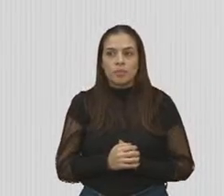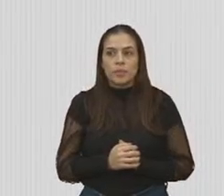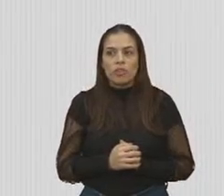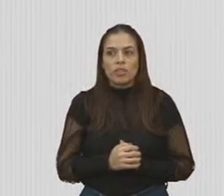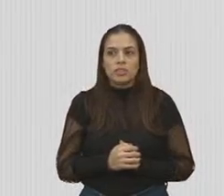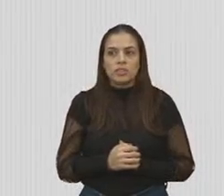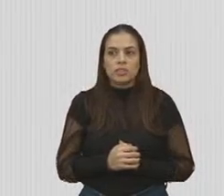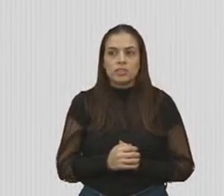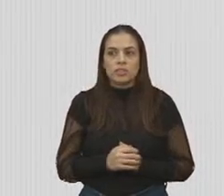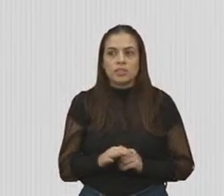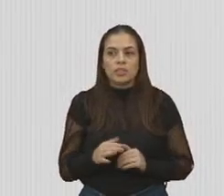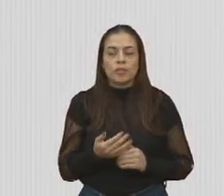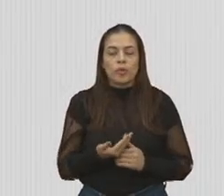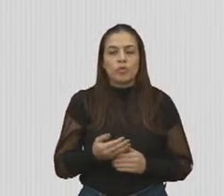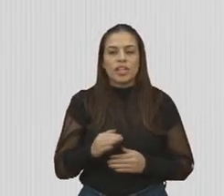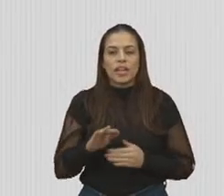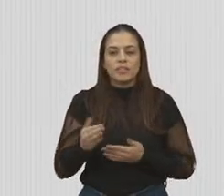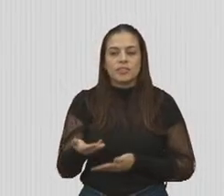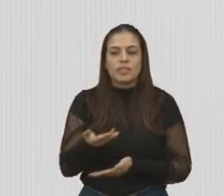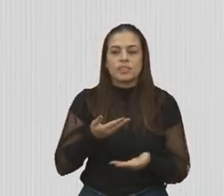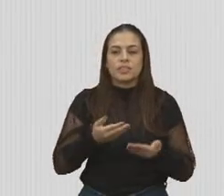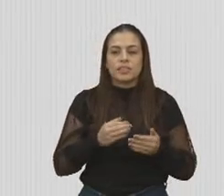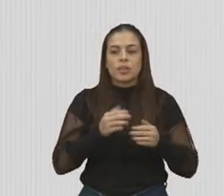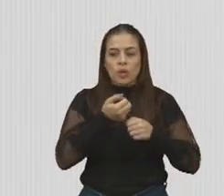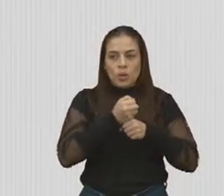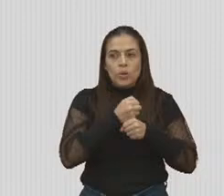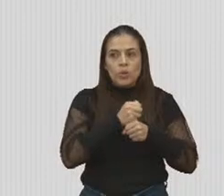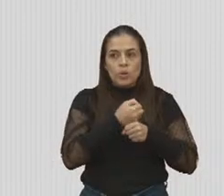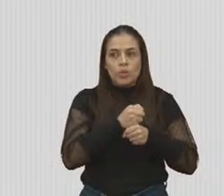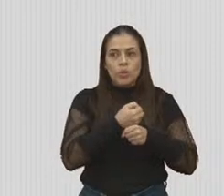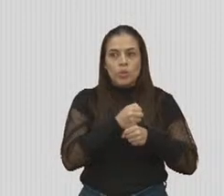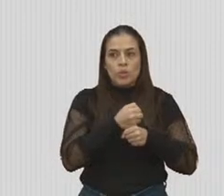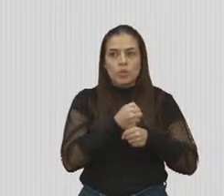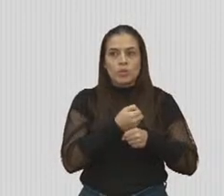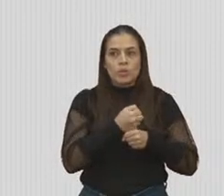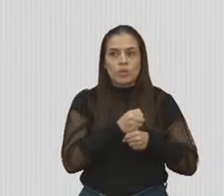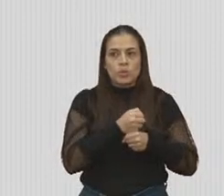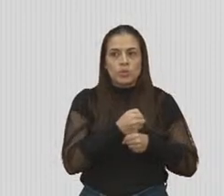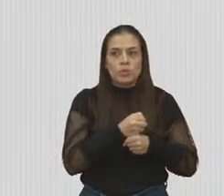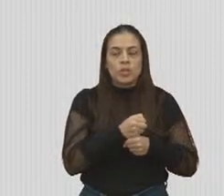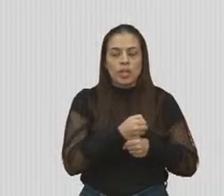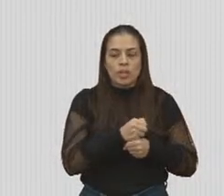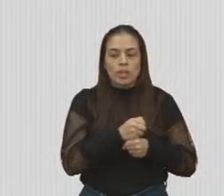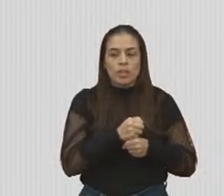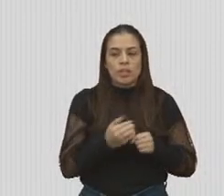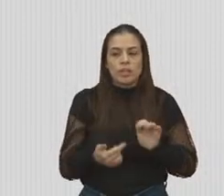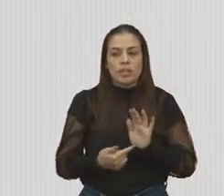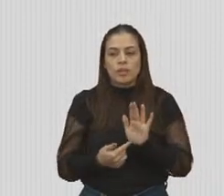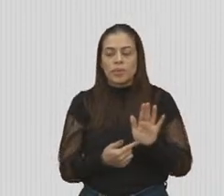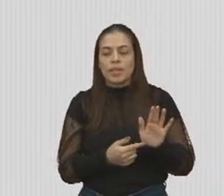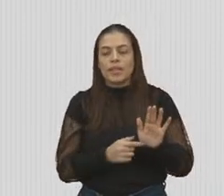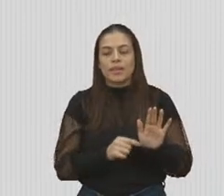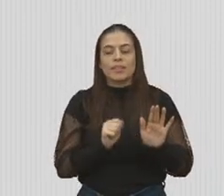principais ações, construção do Centro de Educação Infantil das Oliveiras, da creche